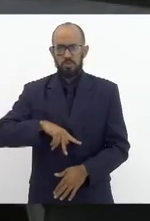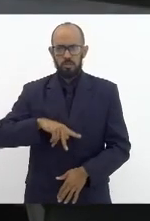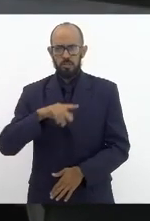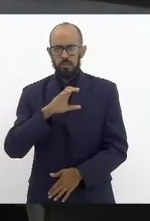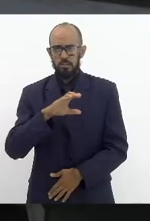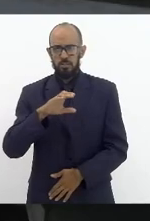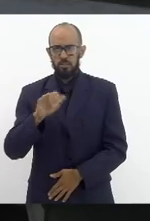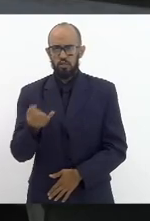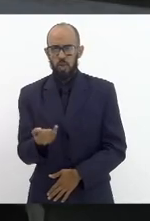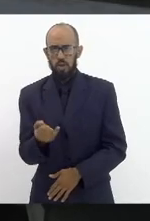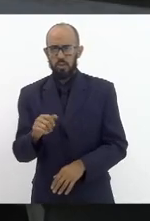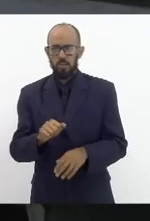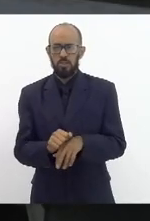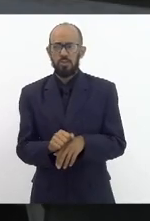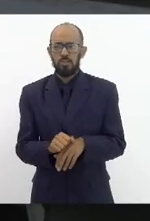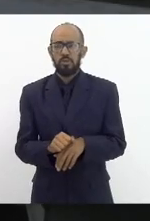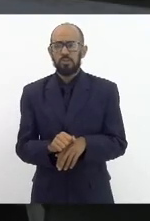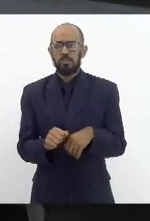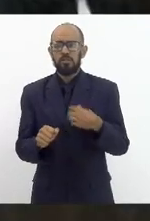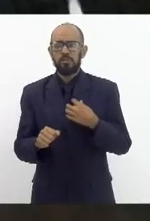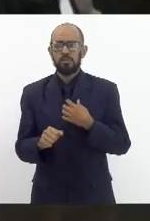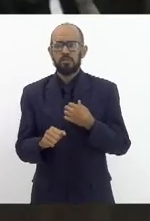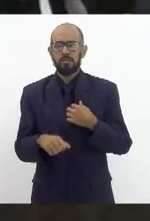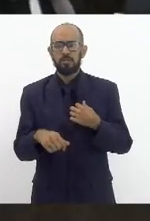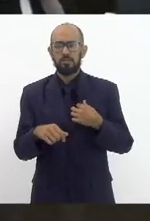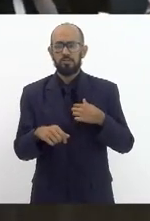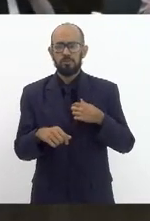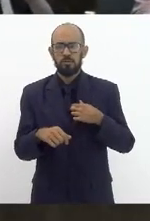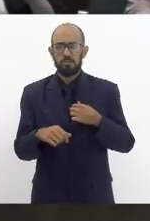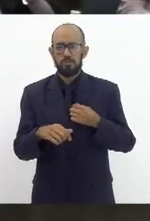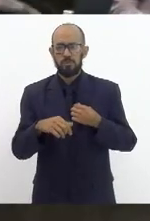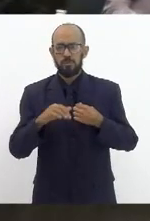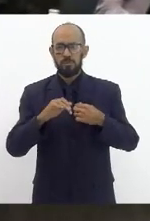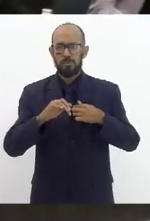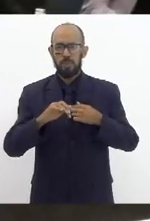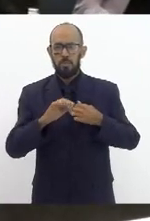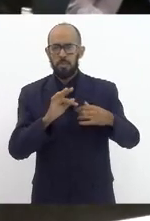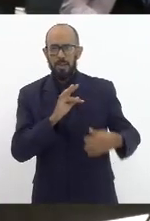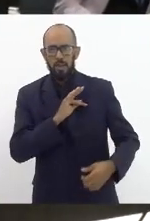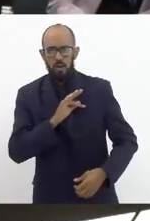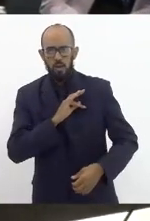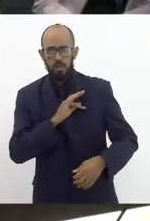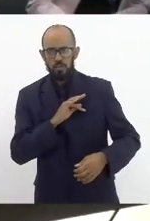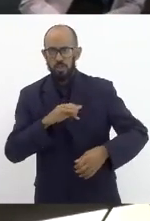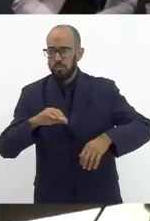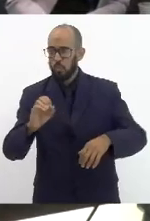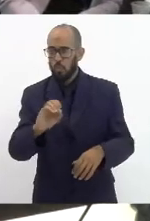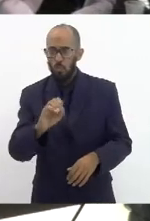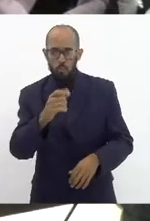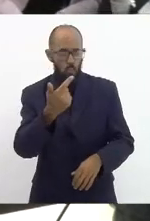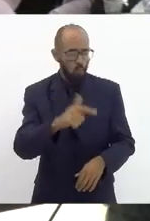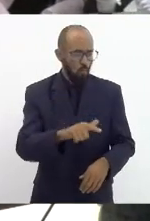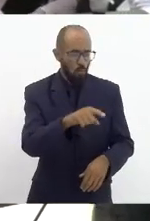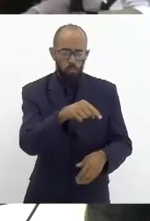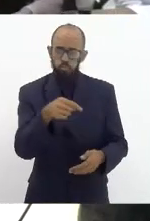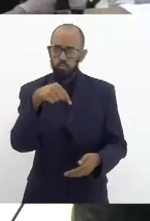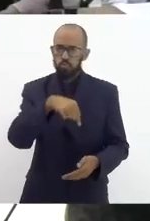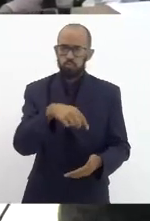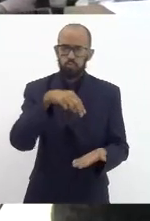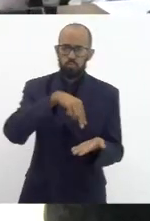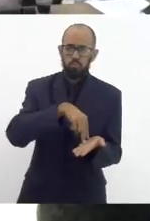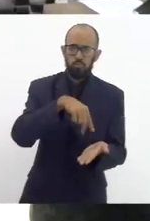governo, deputado Galberto também atuante, deputada Marta Rocha, deputado Carlos Augusto, e nenhum outro deputado dessa casa presente